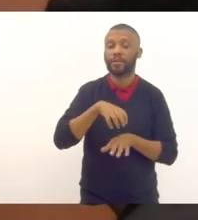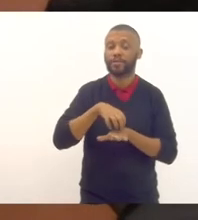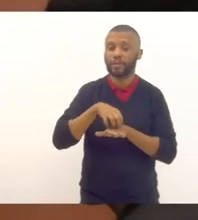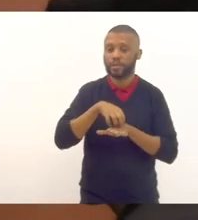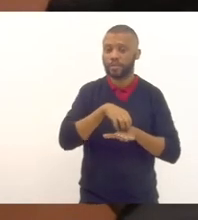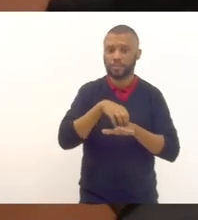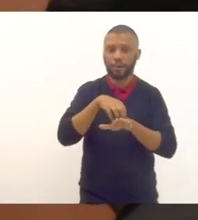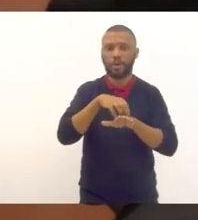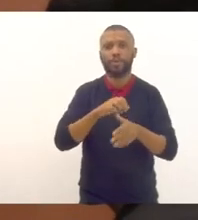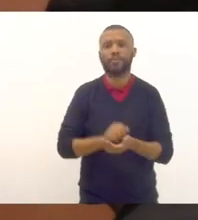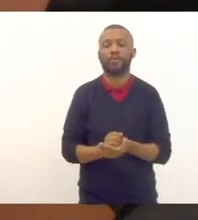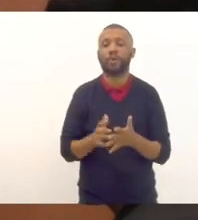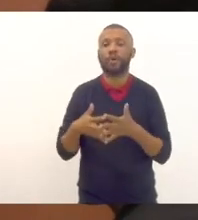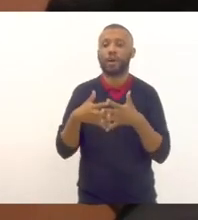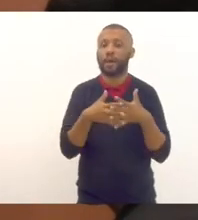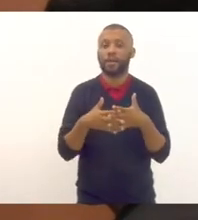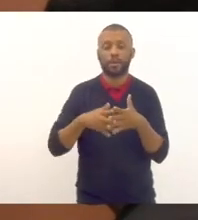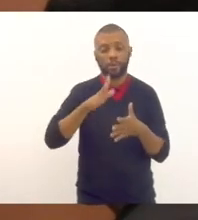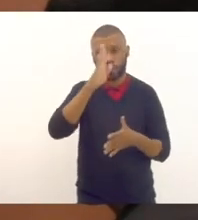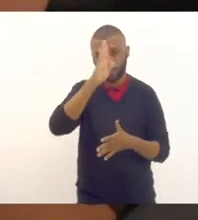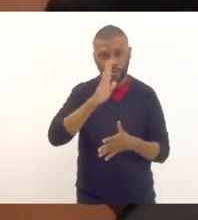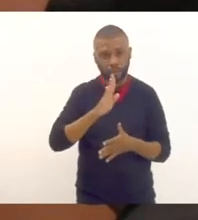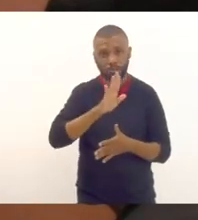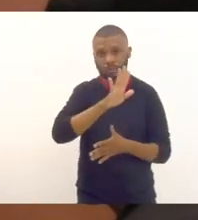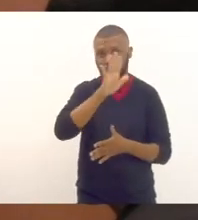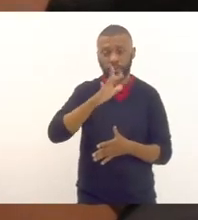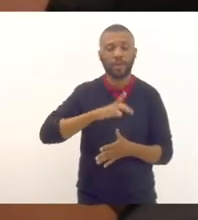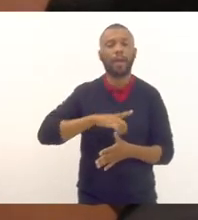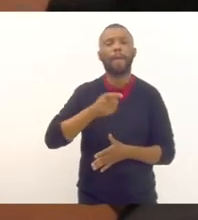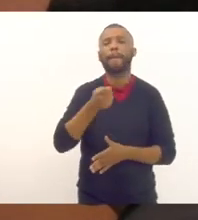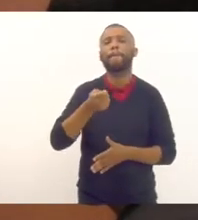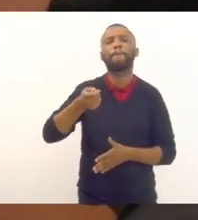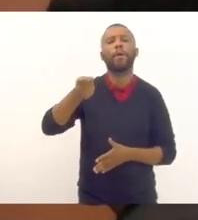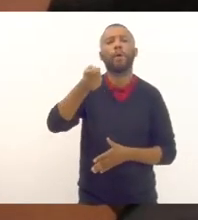Né? Carreteiro no Brasil tem muito pouco. Assim,